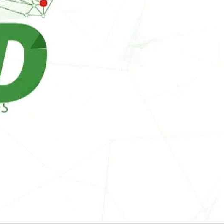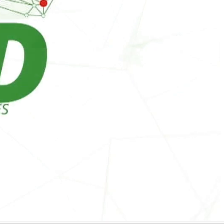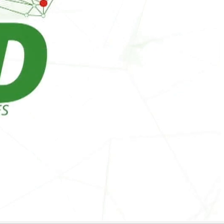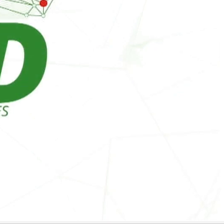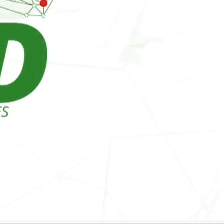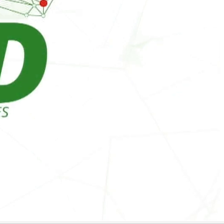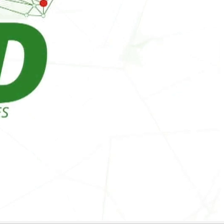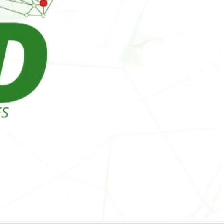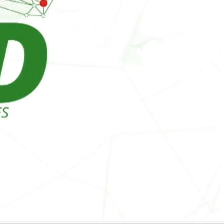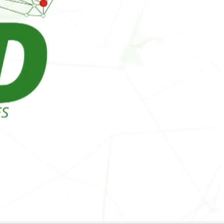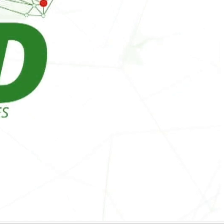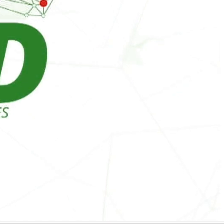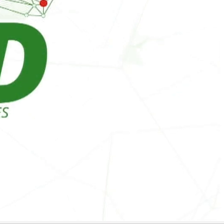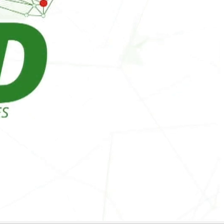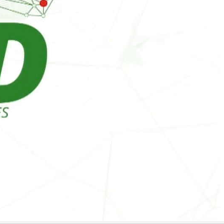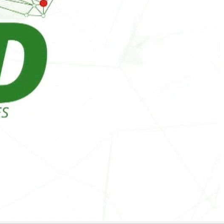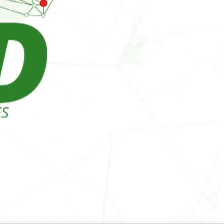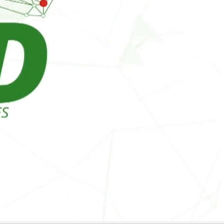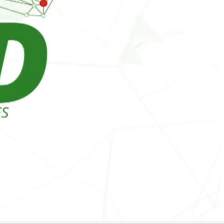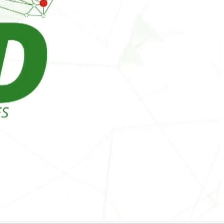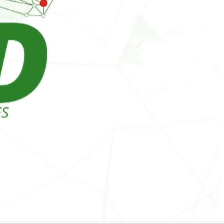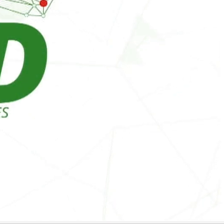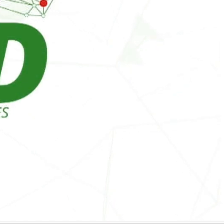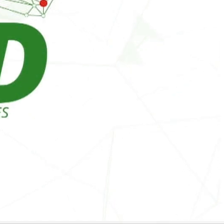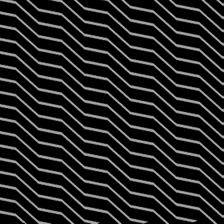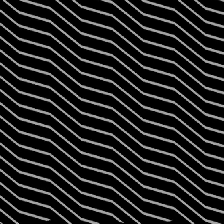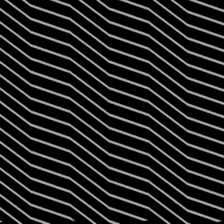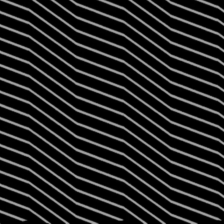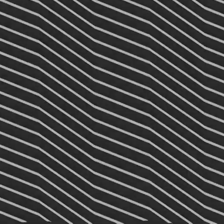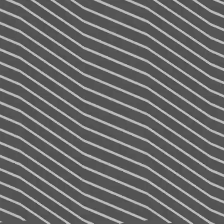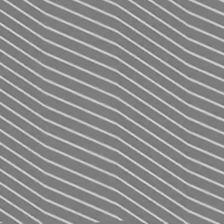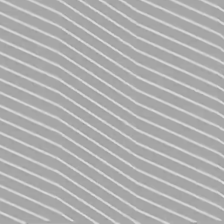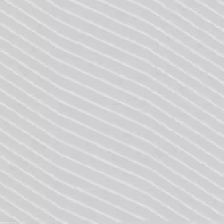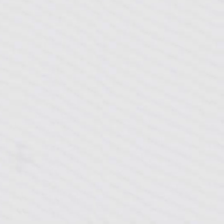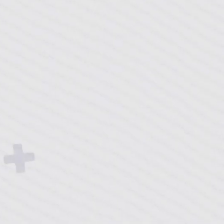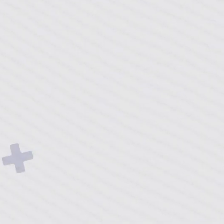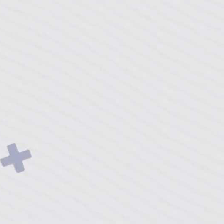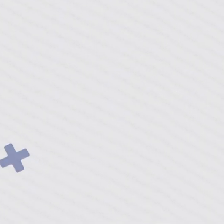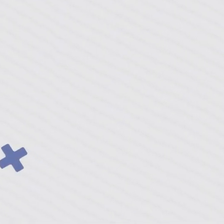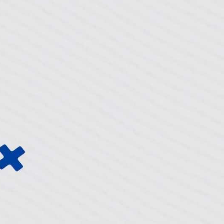Educação à distância, mudando realidades.